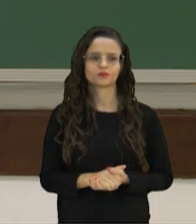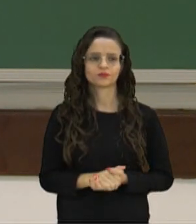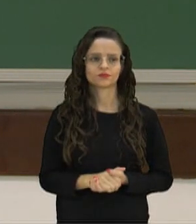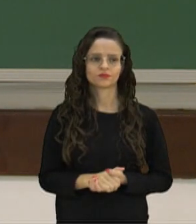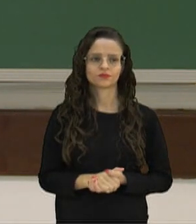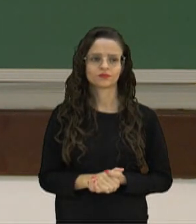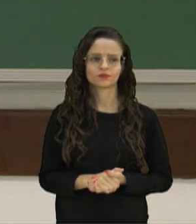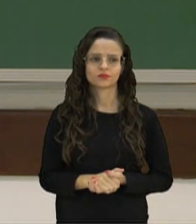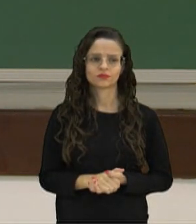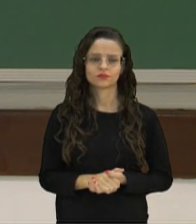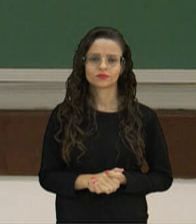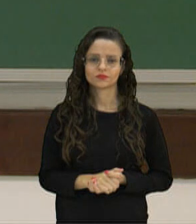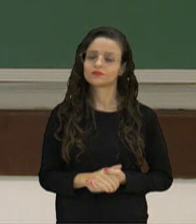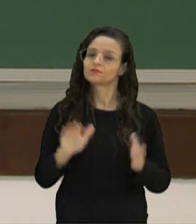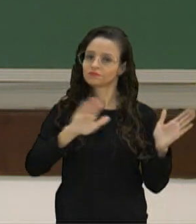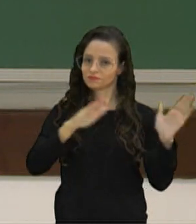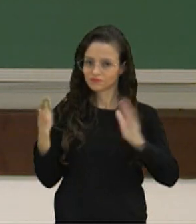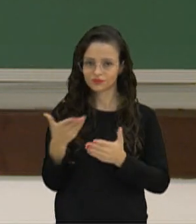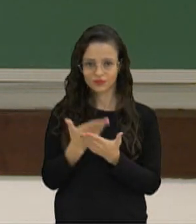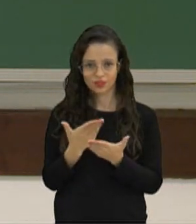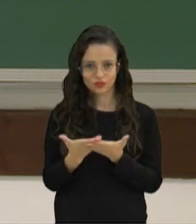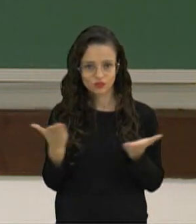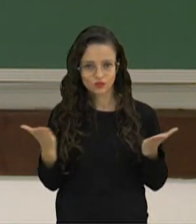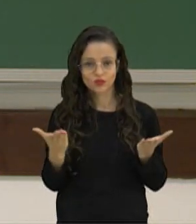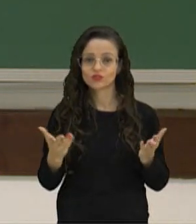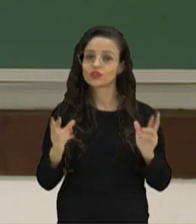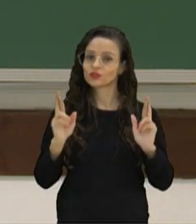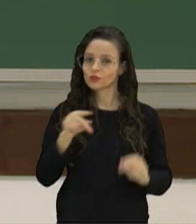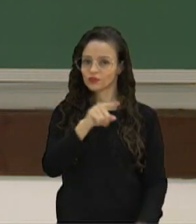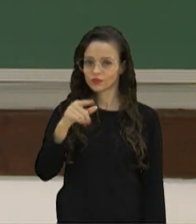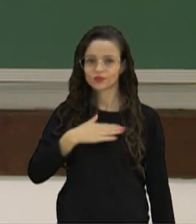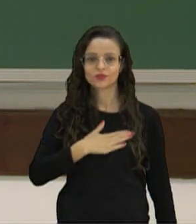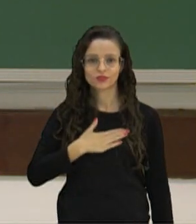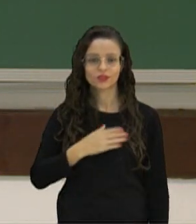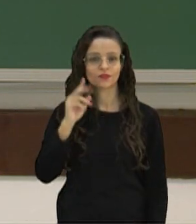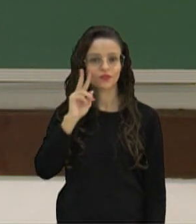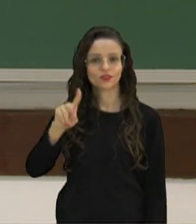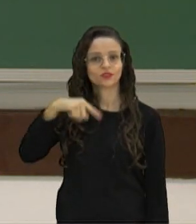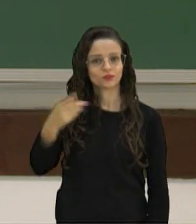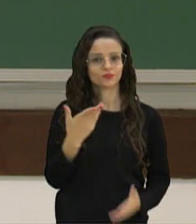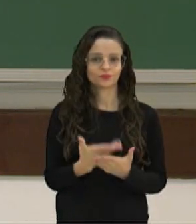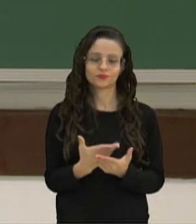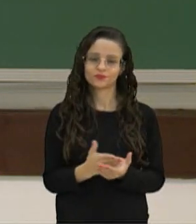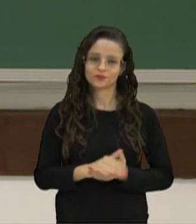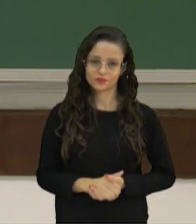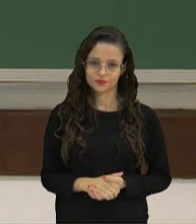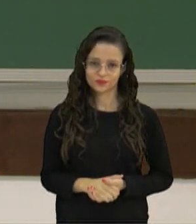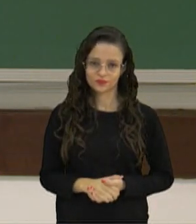Essa foi a nossa aula de hoje, espero que tenham gostado. Nos vemos na próxima.